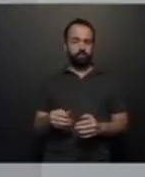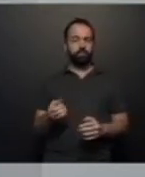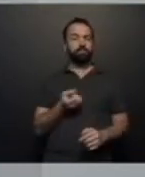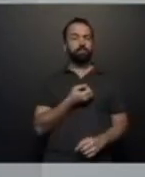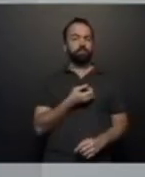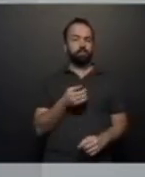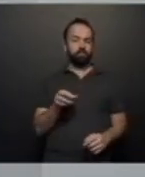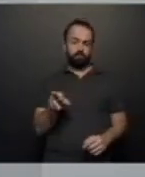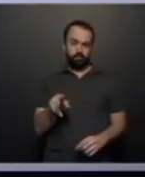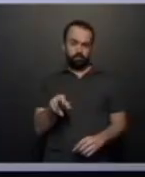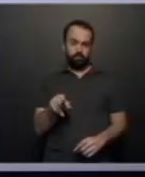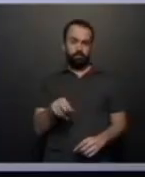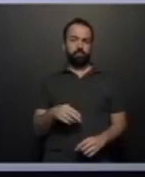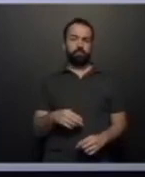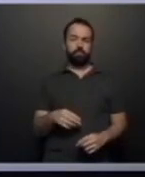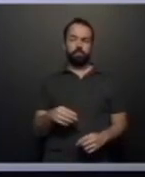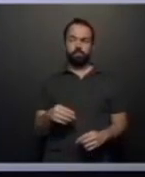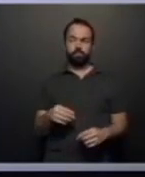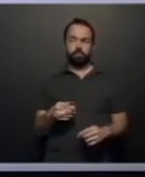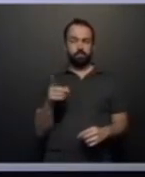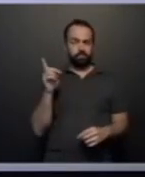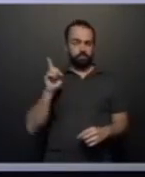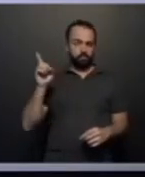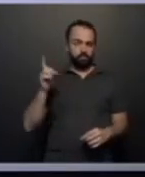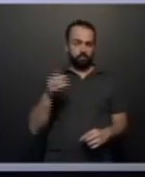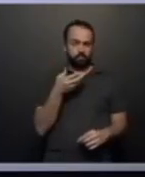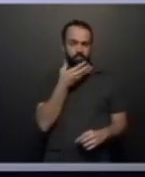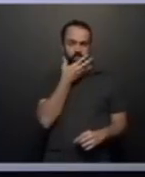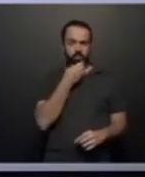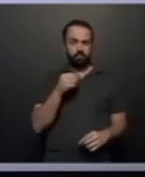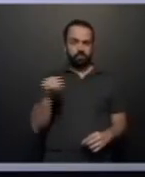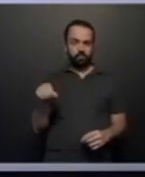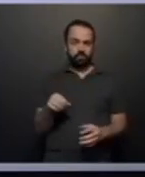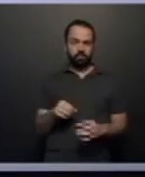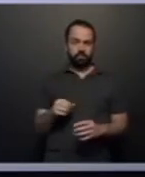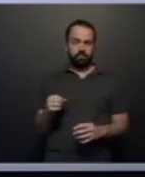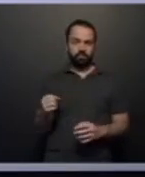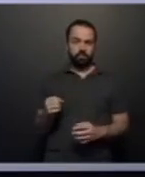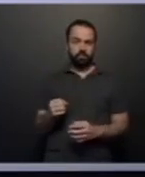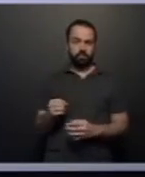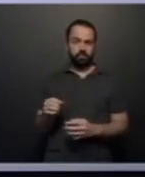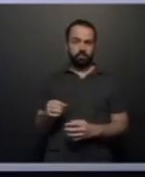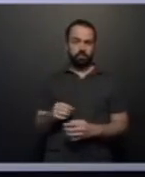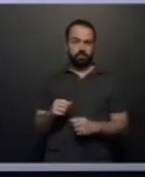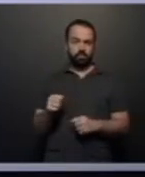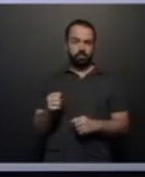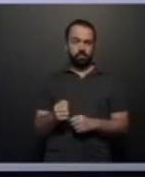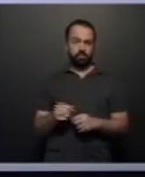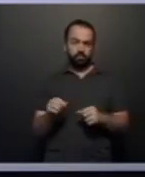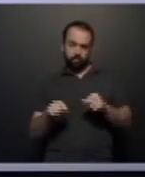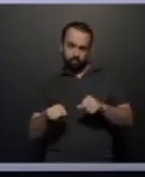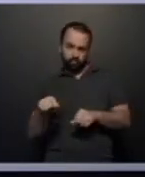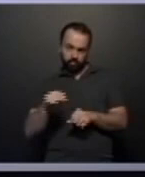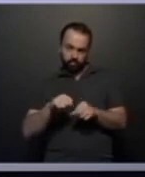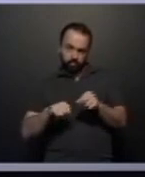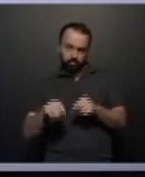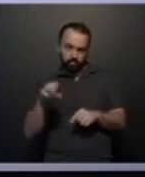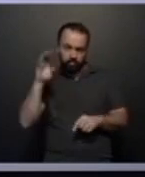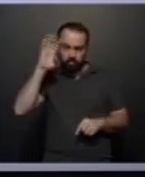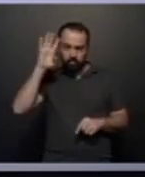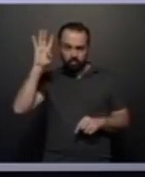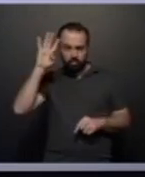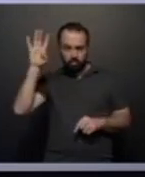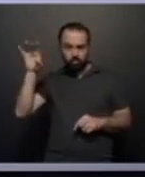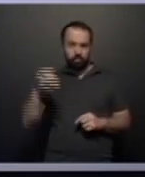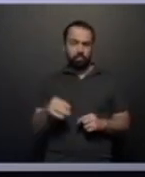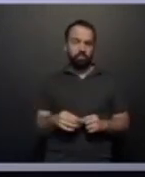números. George Cantor foi o responsável por desenvolver a teoria dos conjuntos. Ele organizou os conjuntos